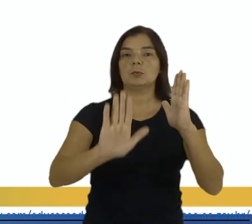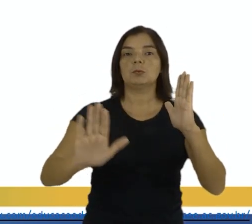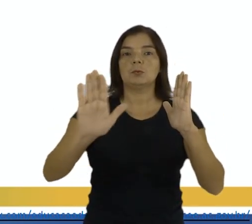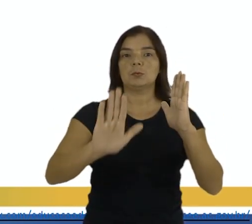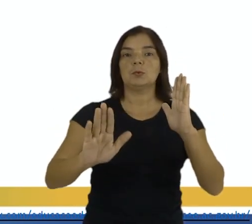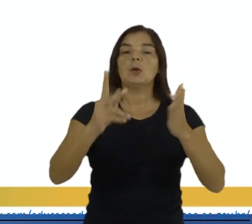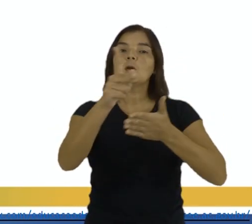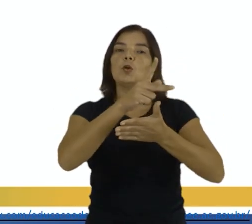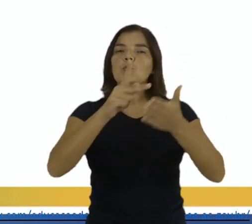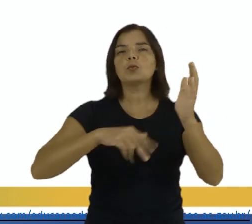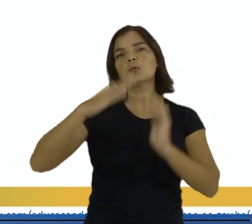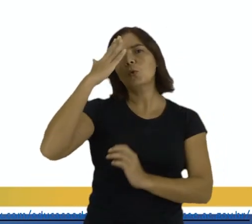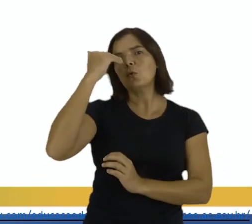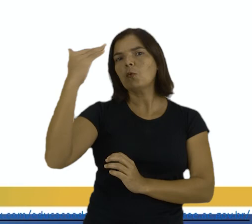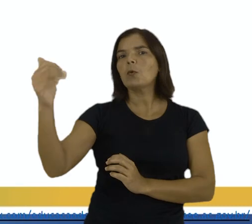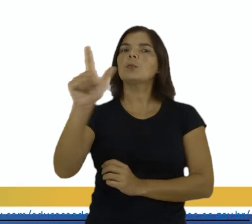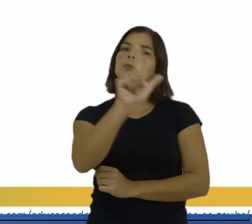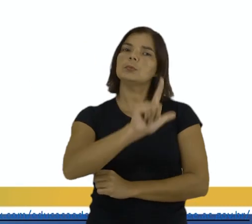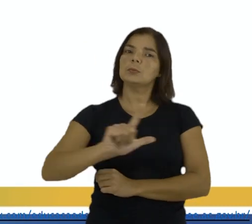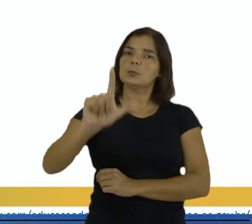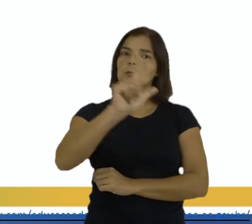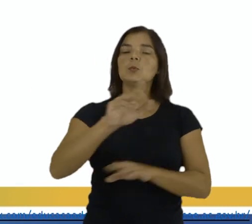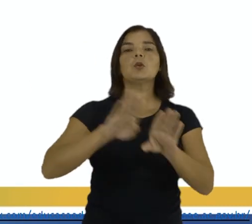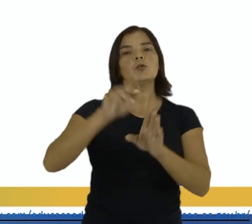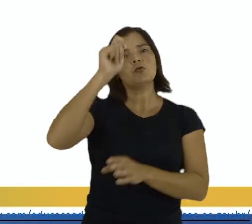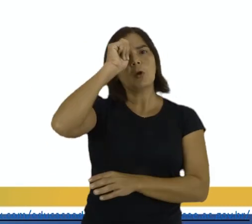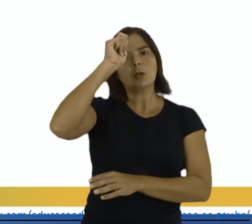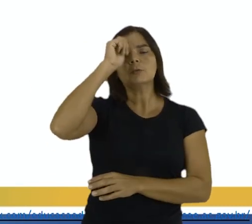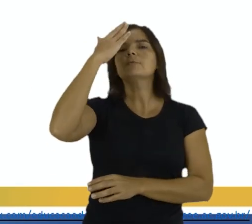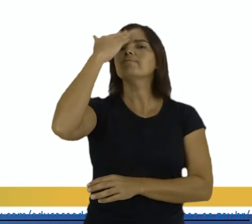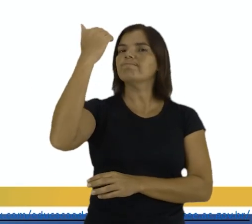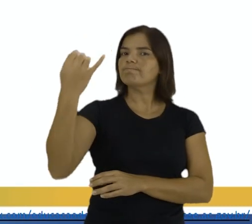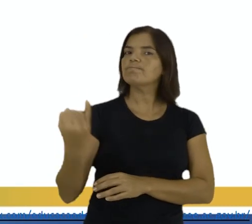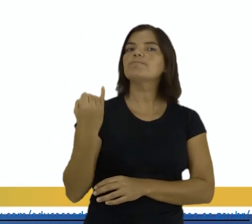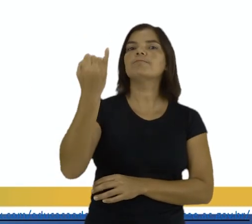em poemas famosos da literatura e de autores consagrados.